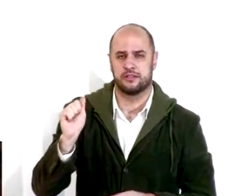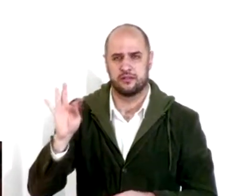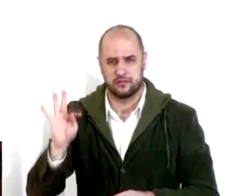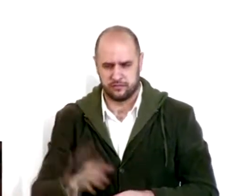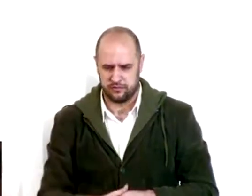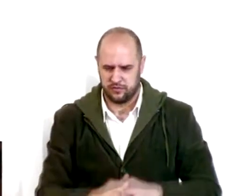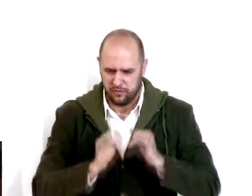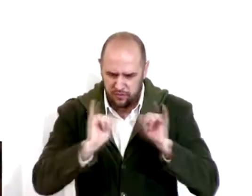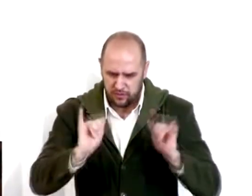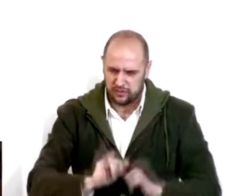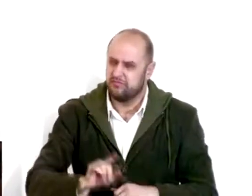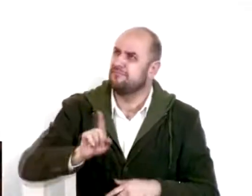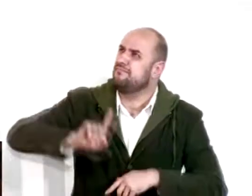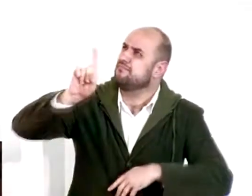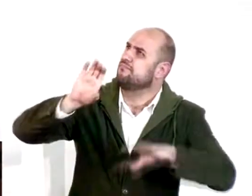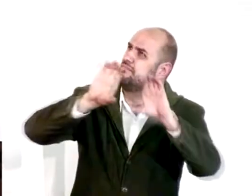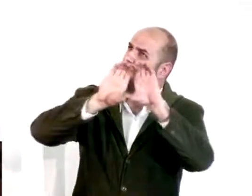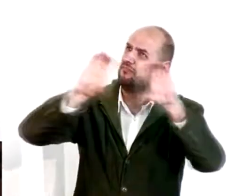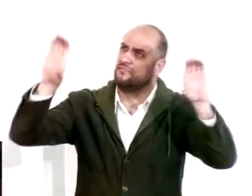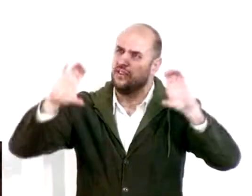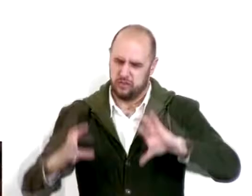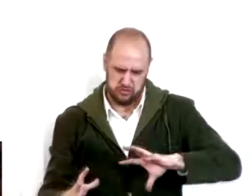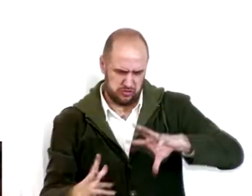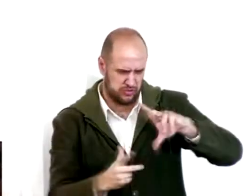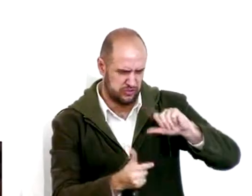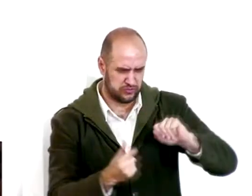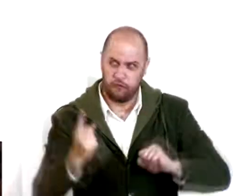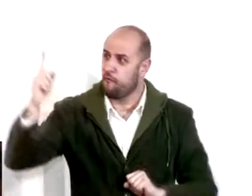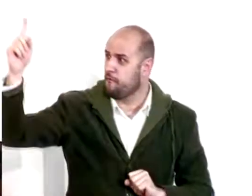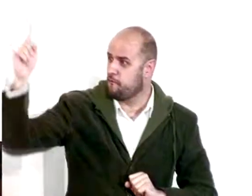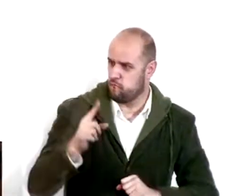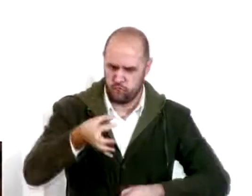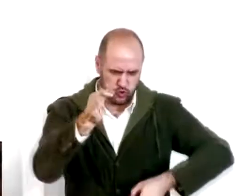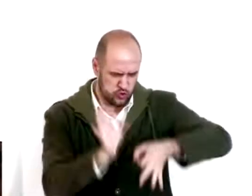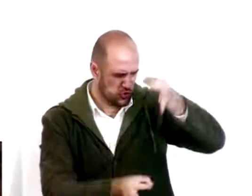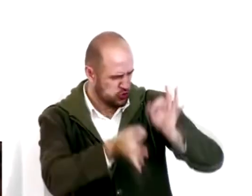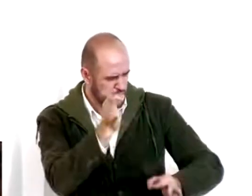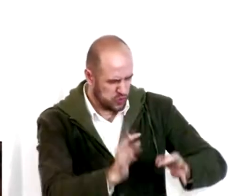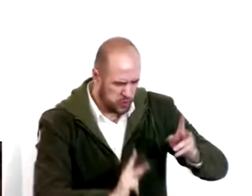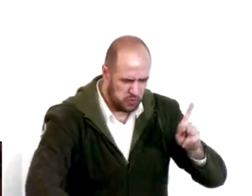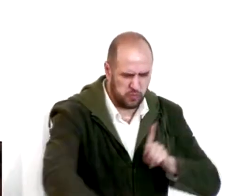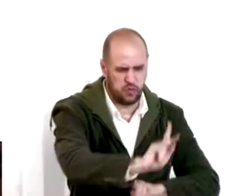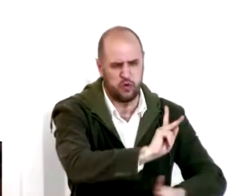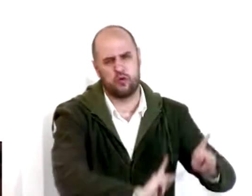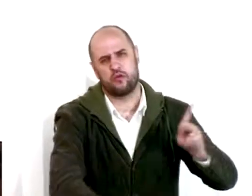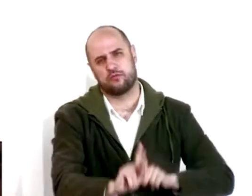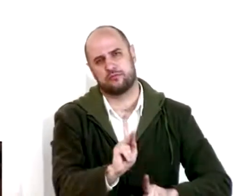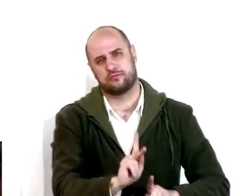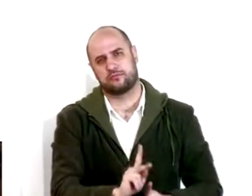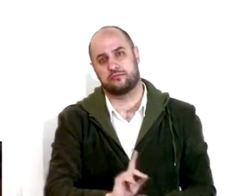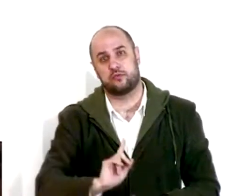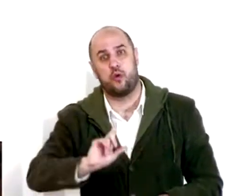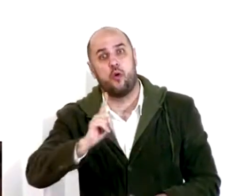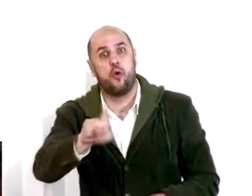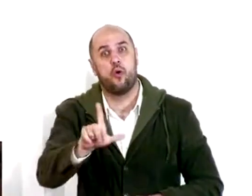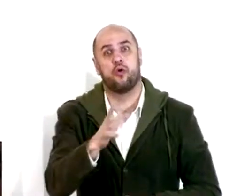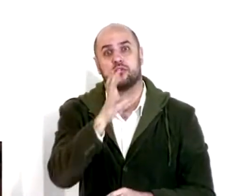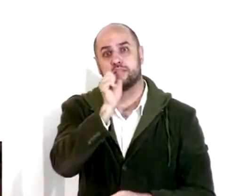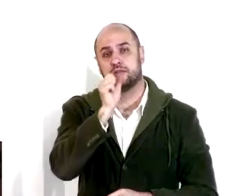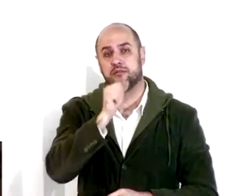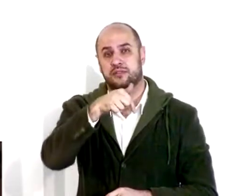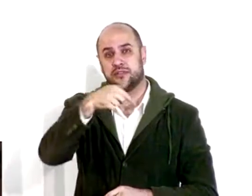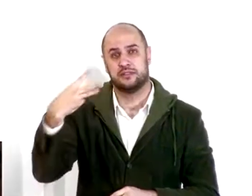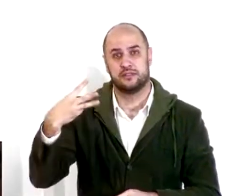os céus lá em cima e a terra para julgar o seu povo. Salmo 73, ele questiona